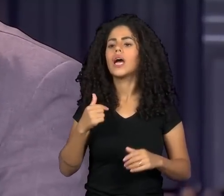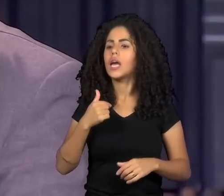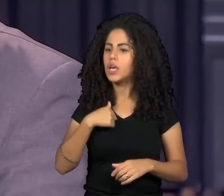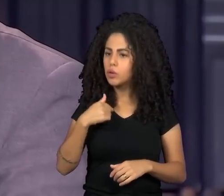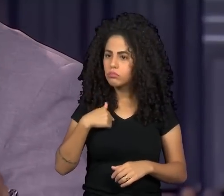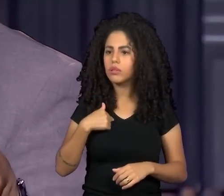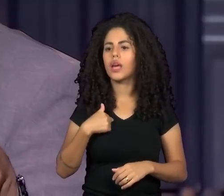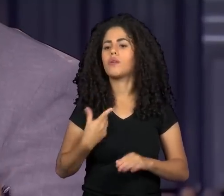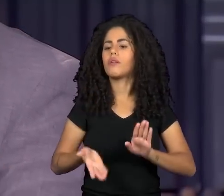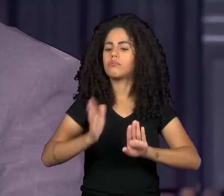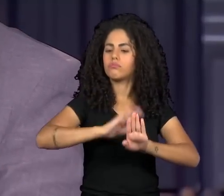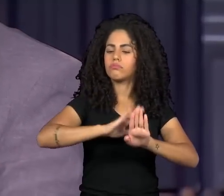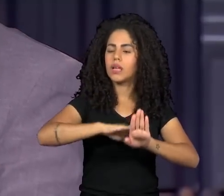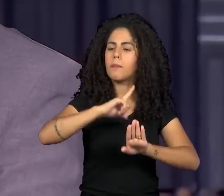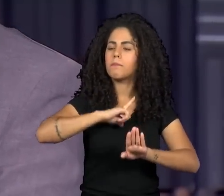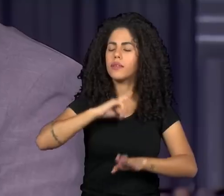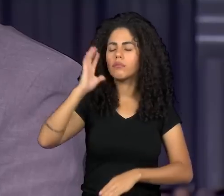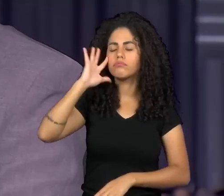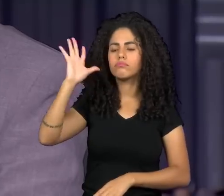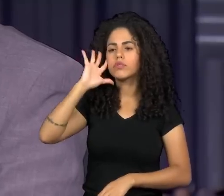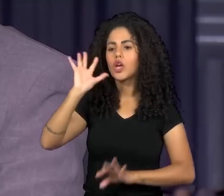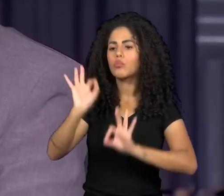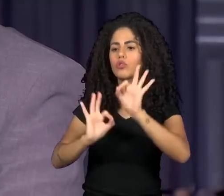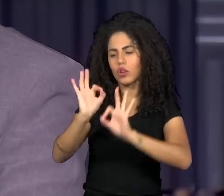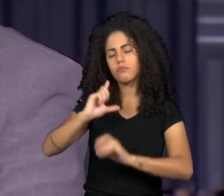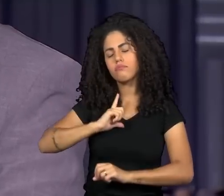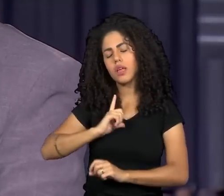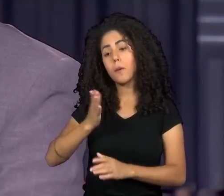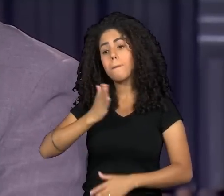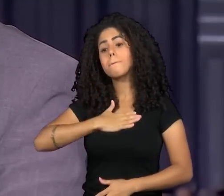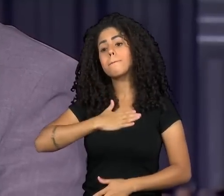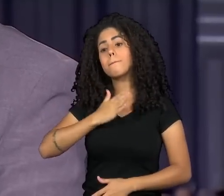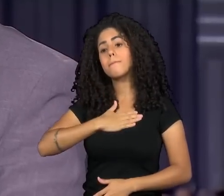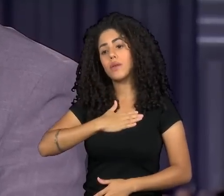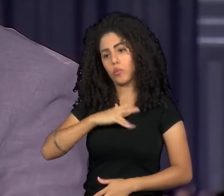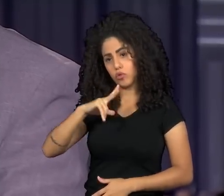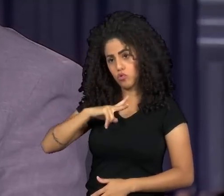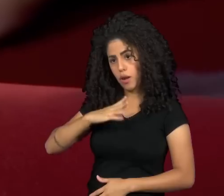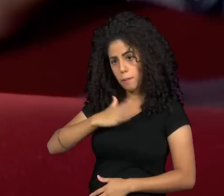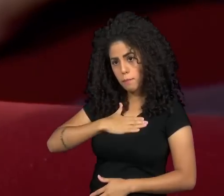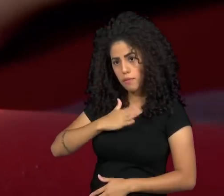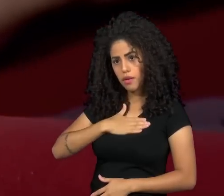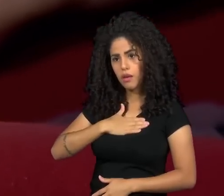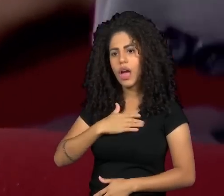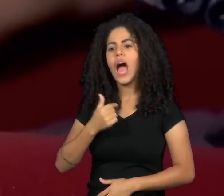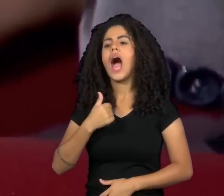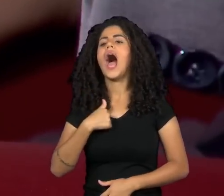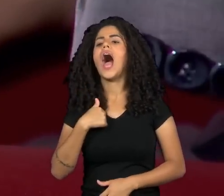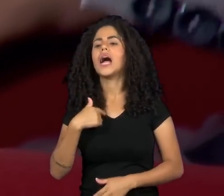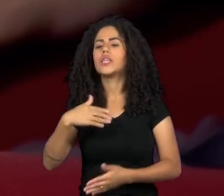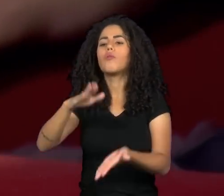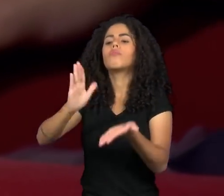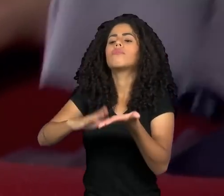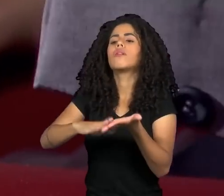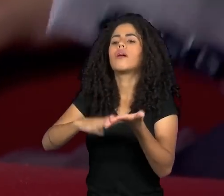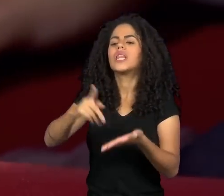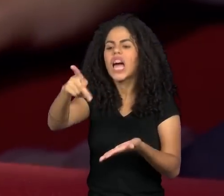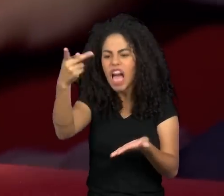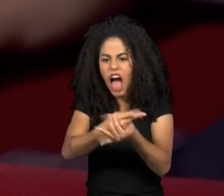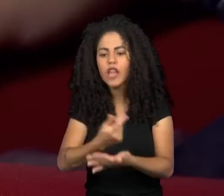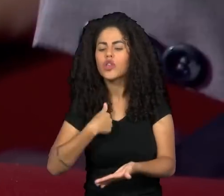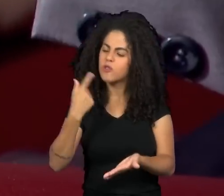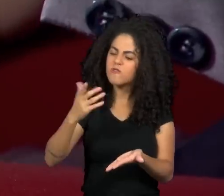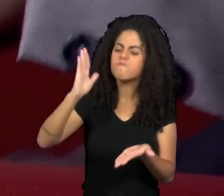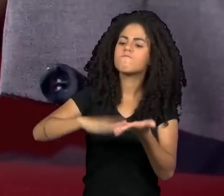de ideologia e penso em projetos. Ah, o projeto tá bacana, vamos lá. Ah, tá fazendo merda, vamos cobrar. Vamos pra cima,